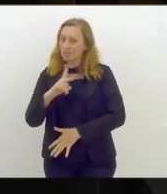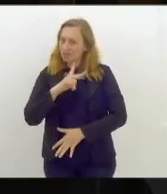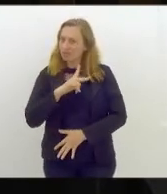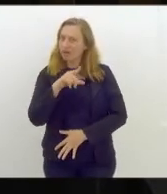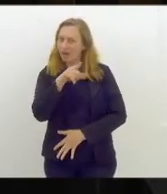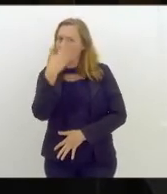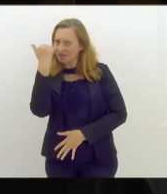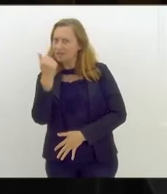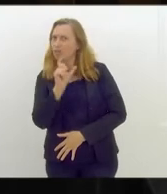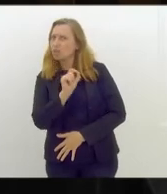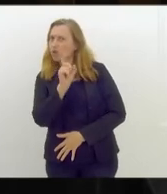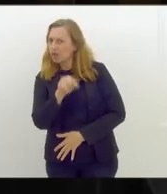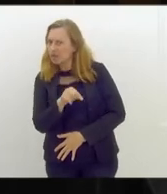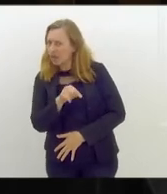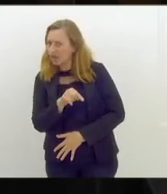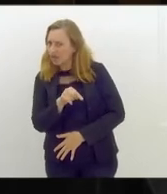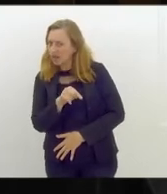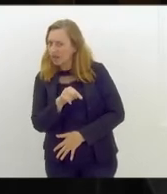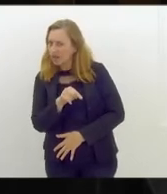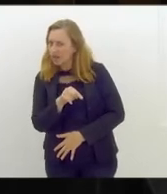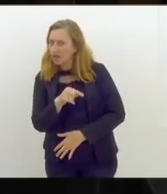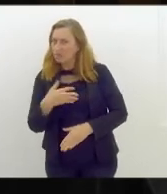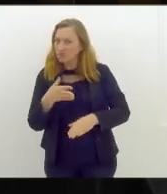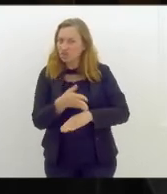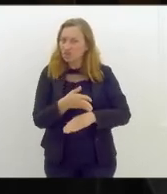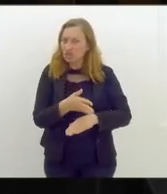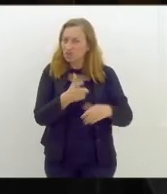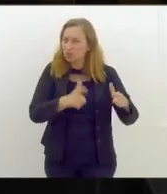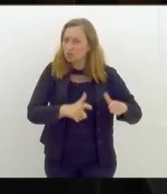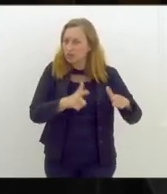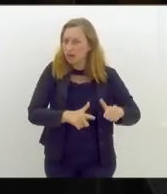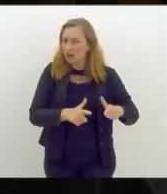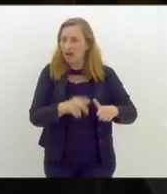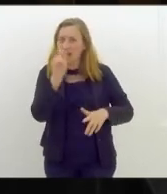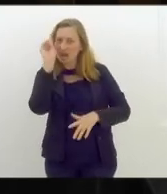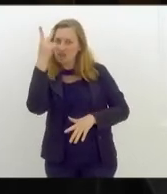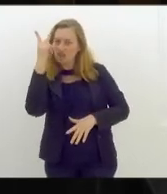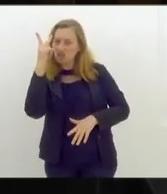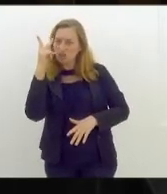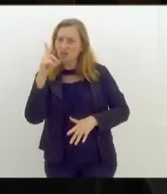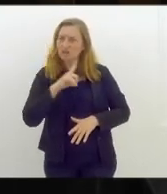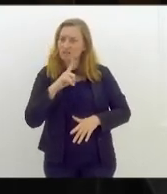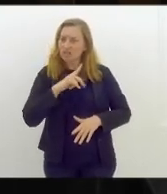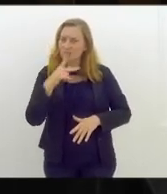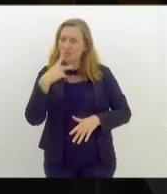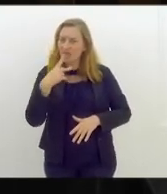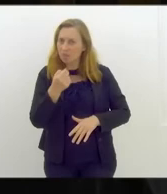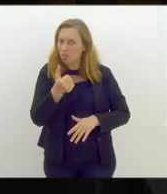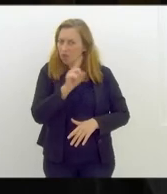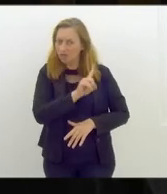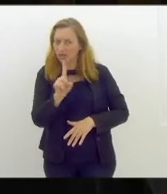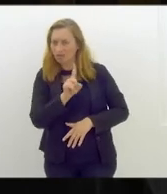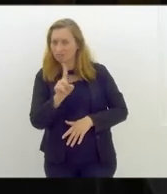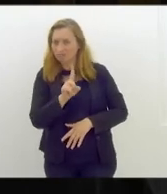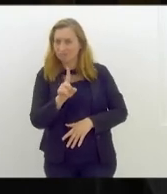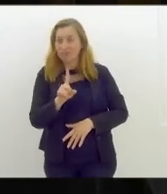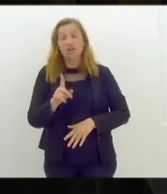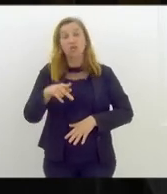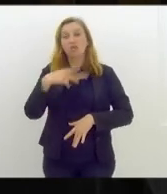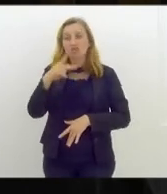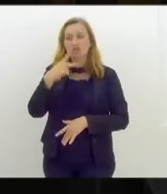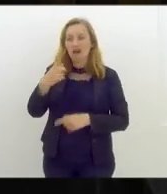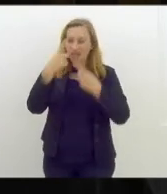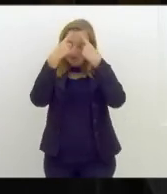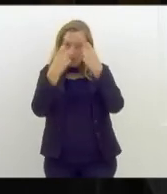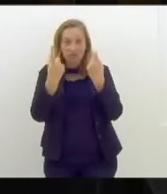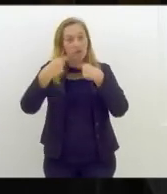que, que foi, estar onde ela está e chegar onde ela chegou, e as histórias que ela tem para contar, que não são poucas. Né? E a gente, quando fala de